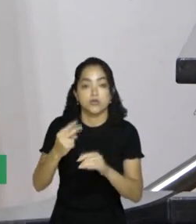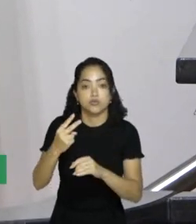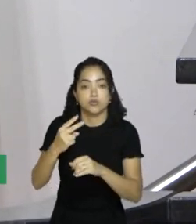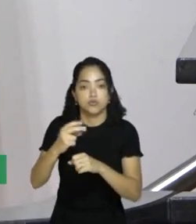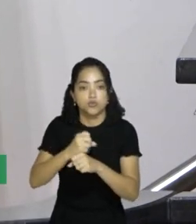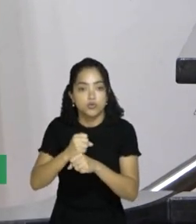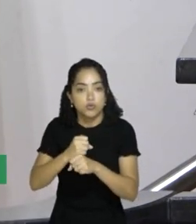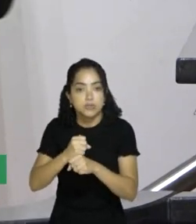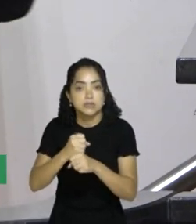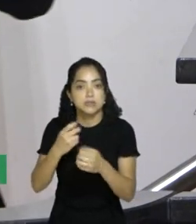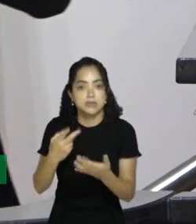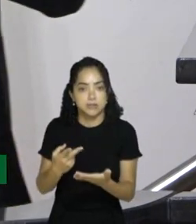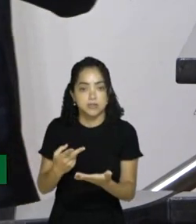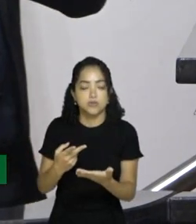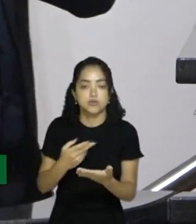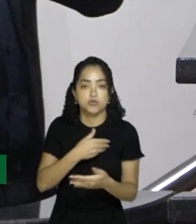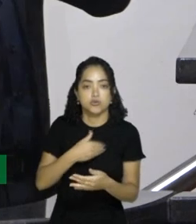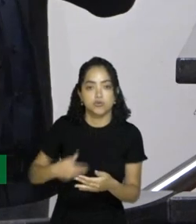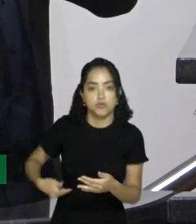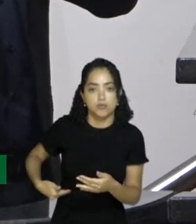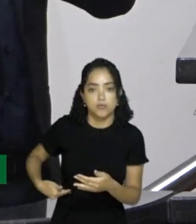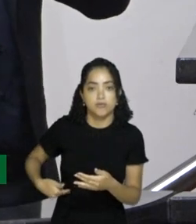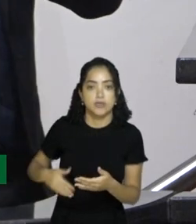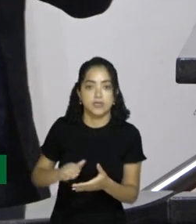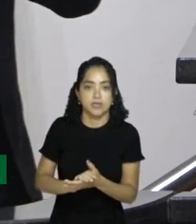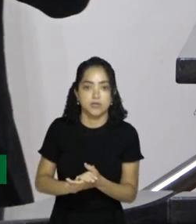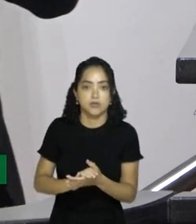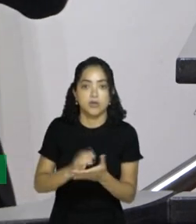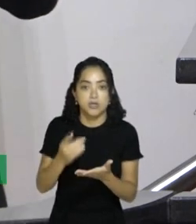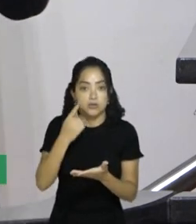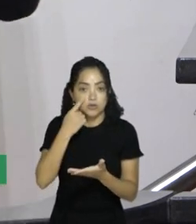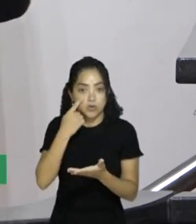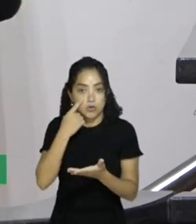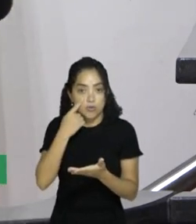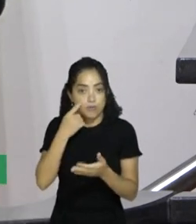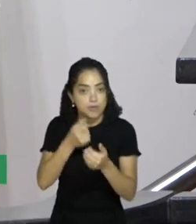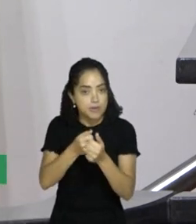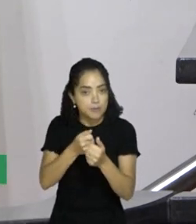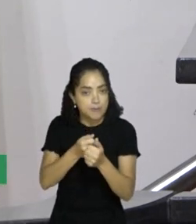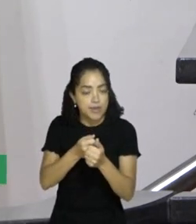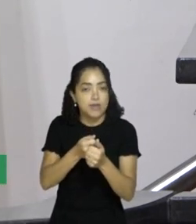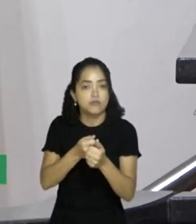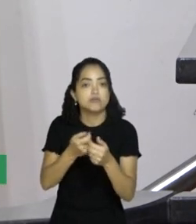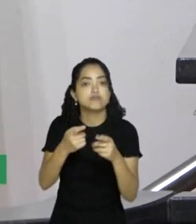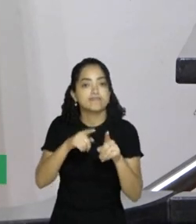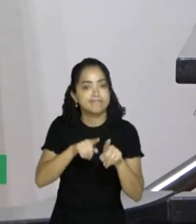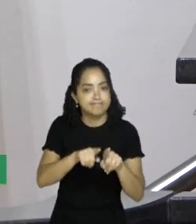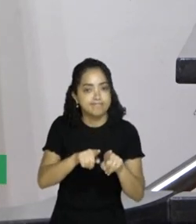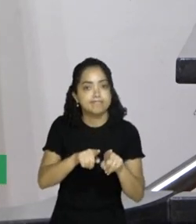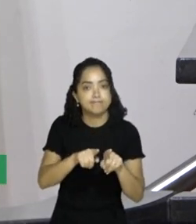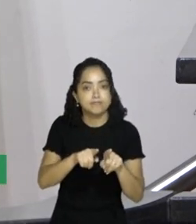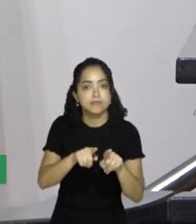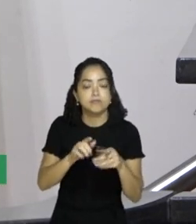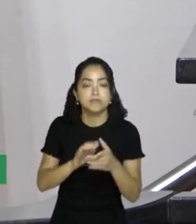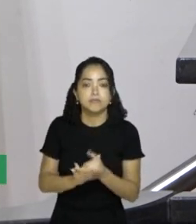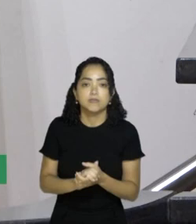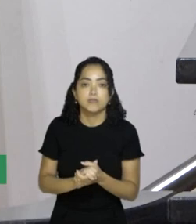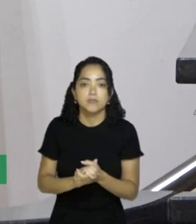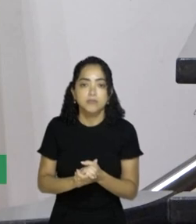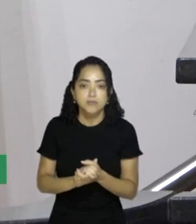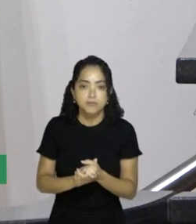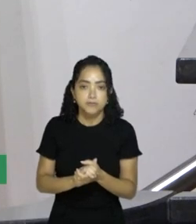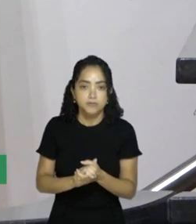eh Deputado Mauro e isso o senhor acompanha muito de perto e sempre foi um grande parceiro do município nesse primeiros dois anos de governo